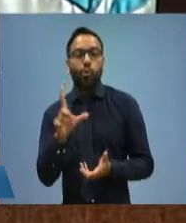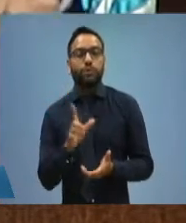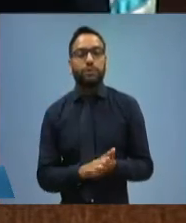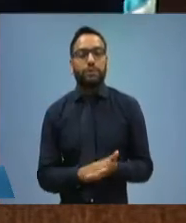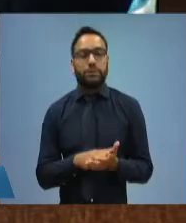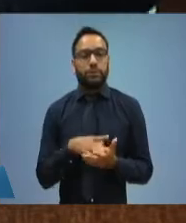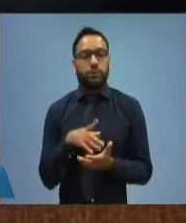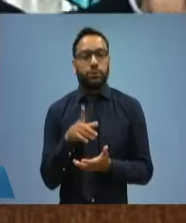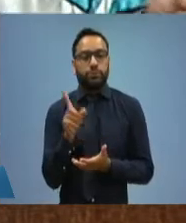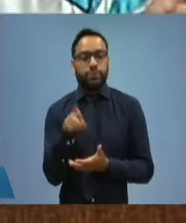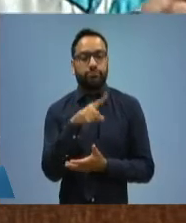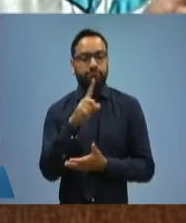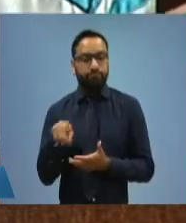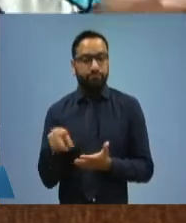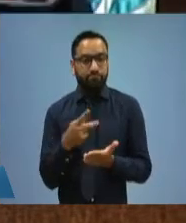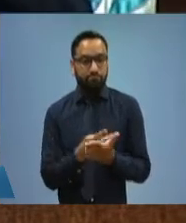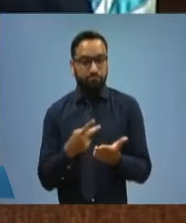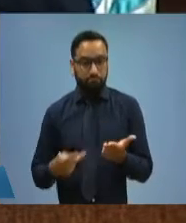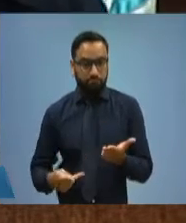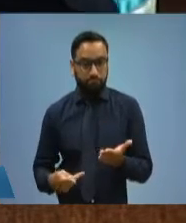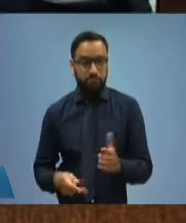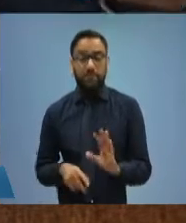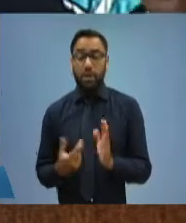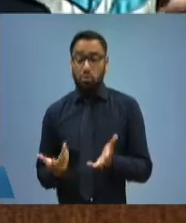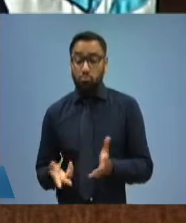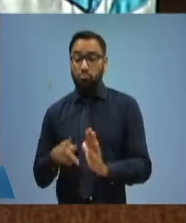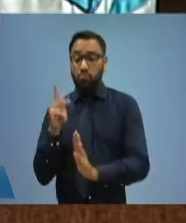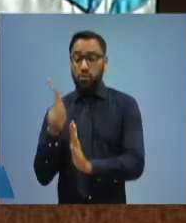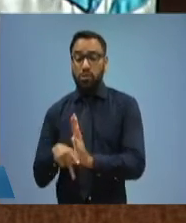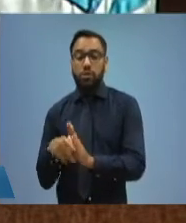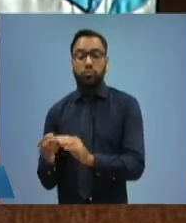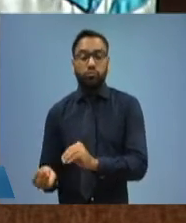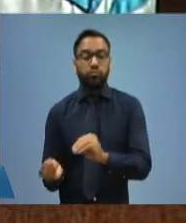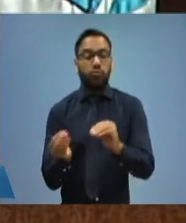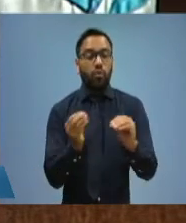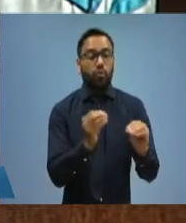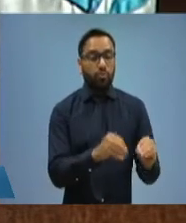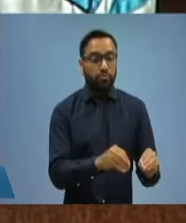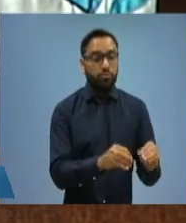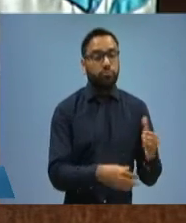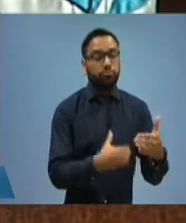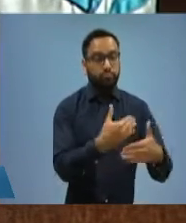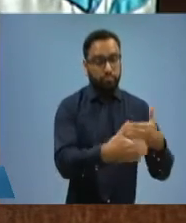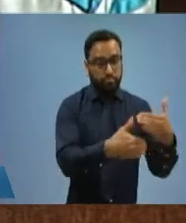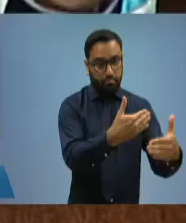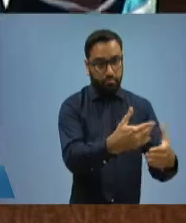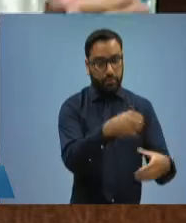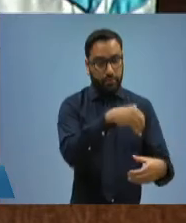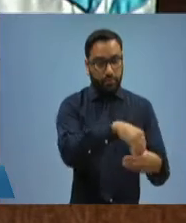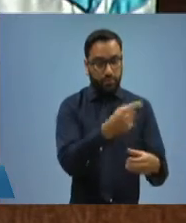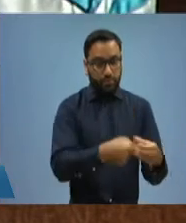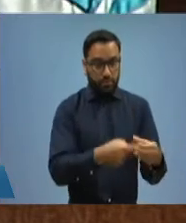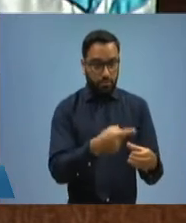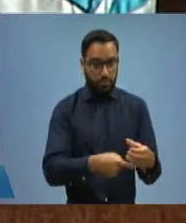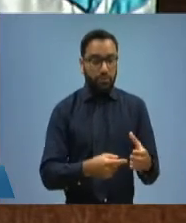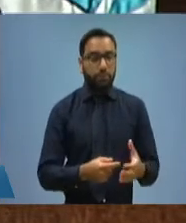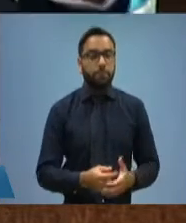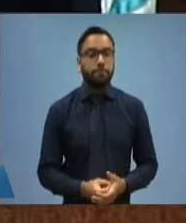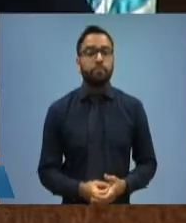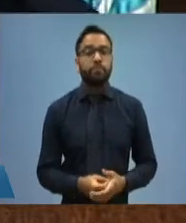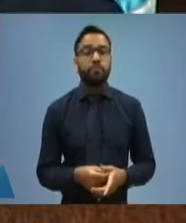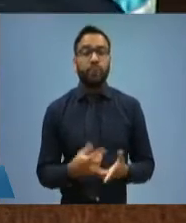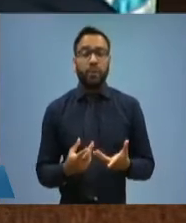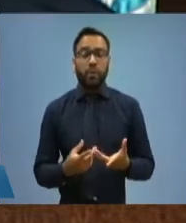parecer contrário, ele voltou a tramitar nas comissões, teve todos os pareceres favoráveis, importante do ponto de vista